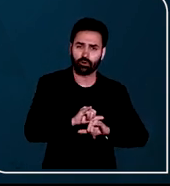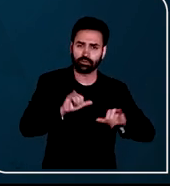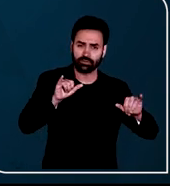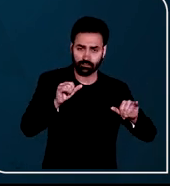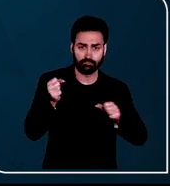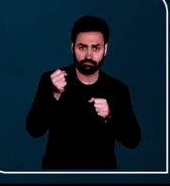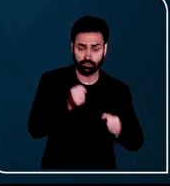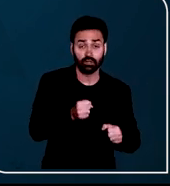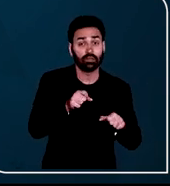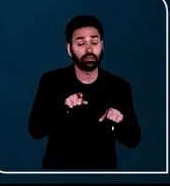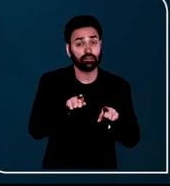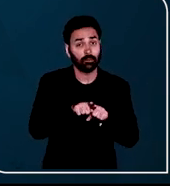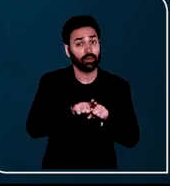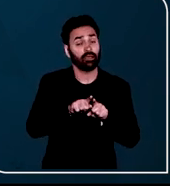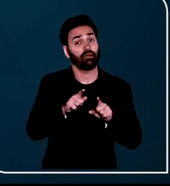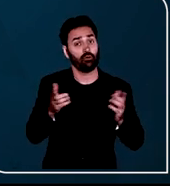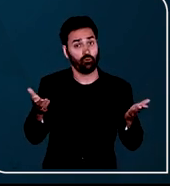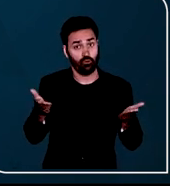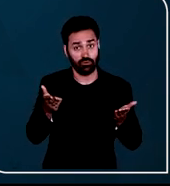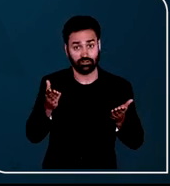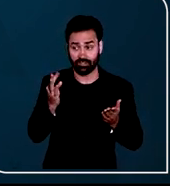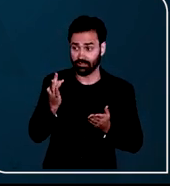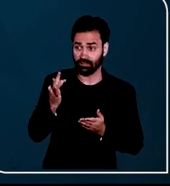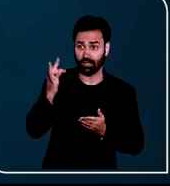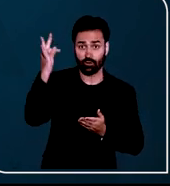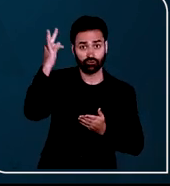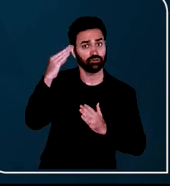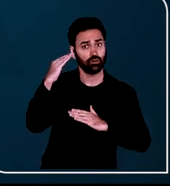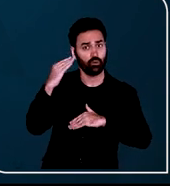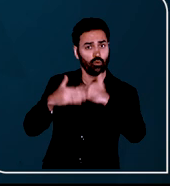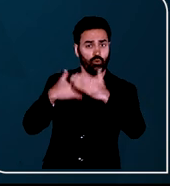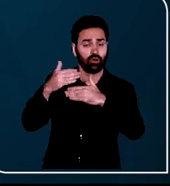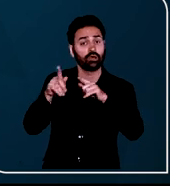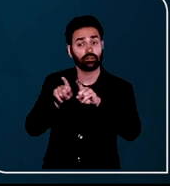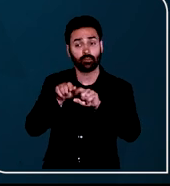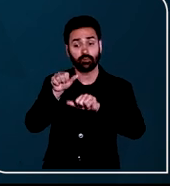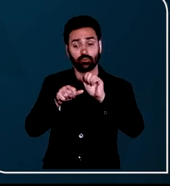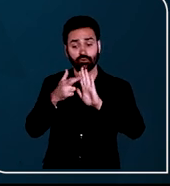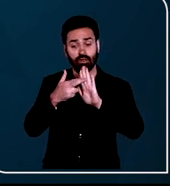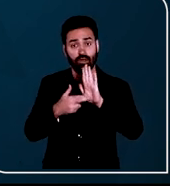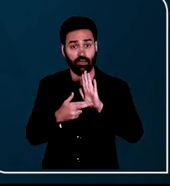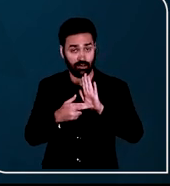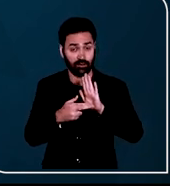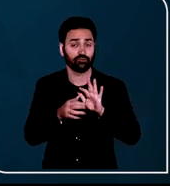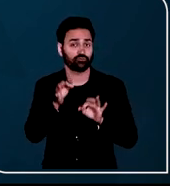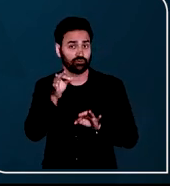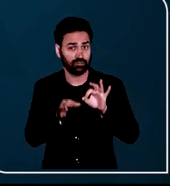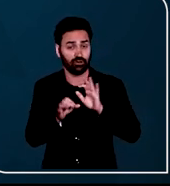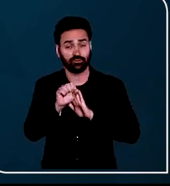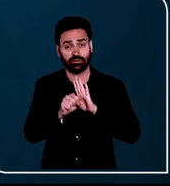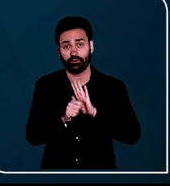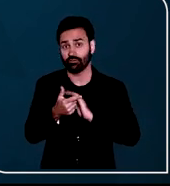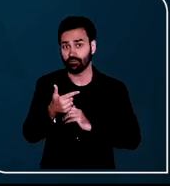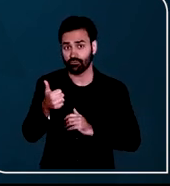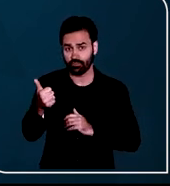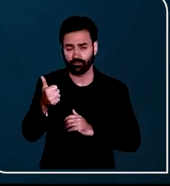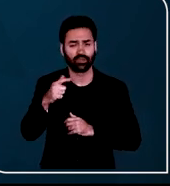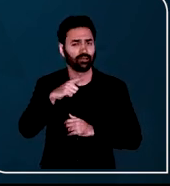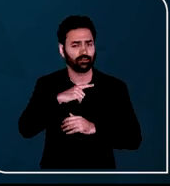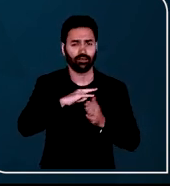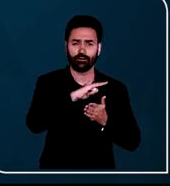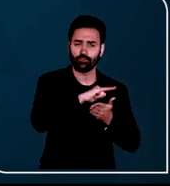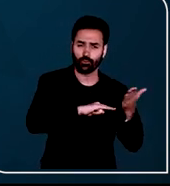os avanços tecnológicos e reformas judiciais do século XXI. O acervo inclui documentos